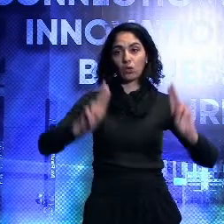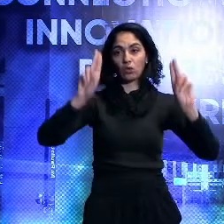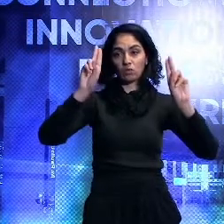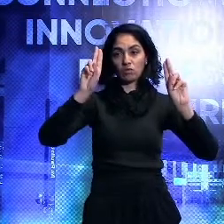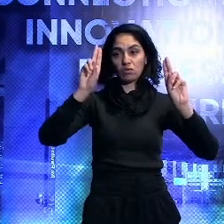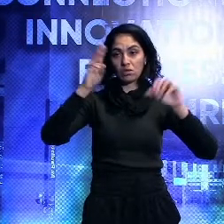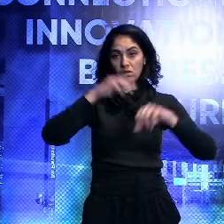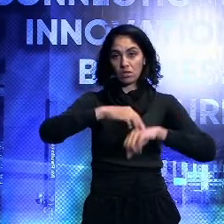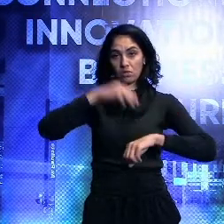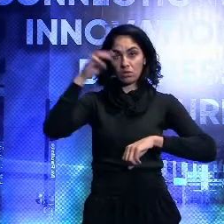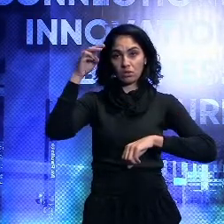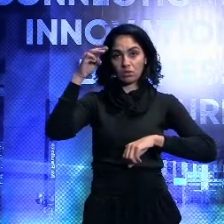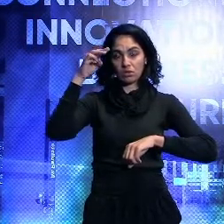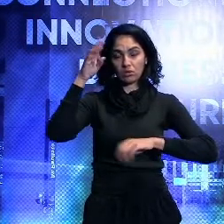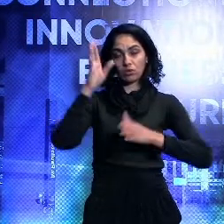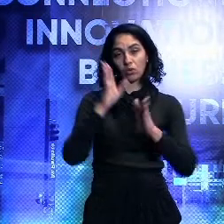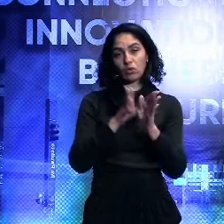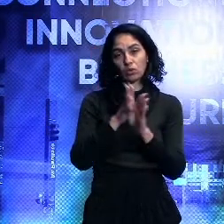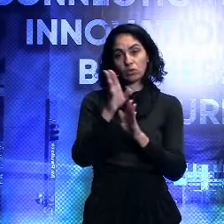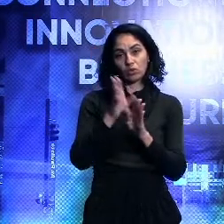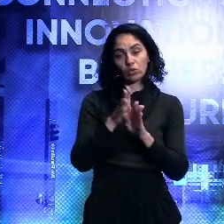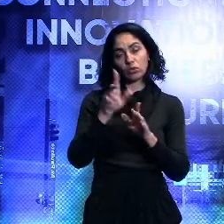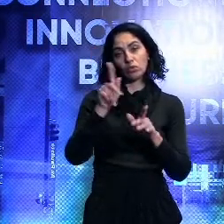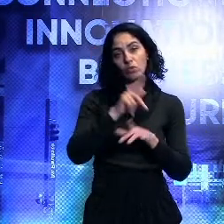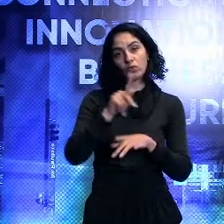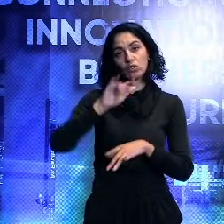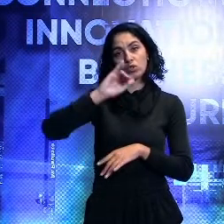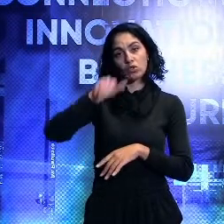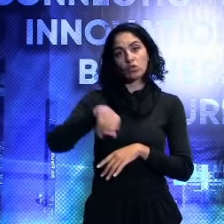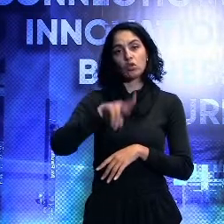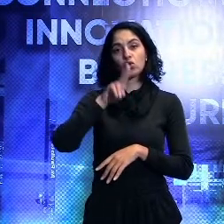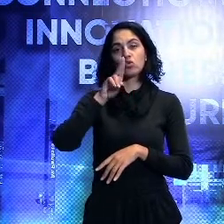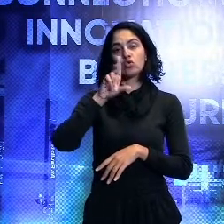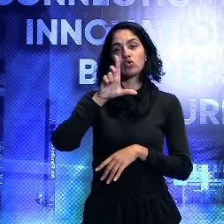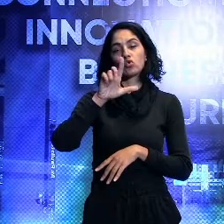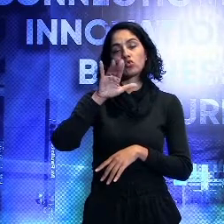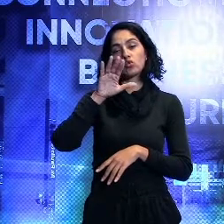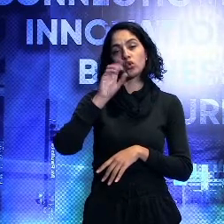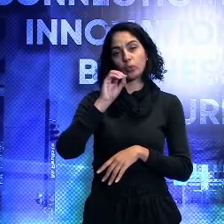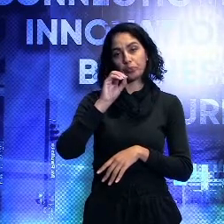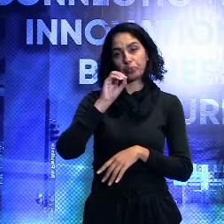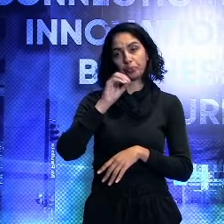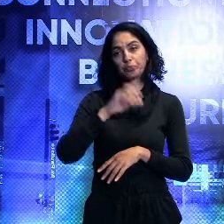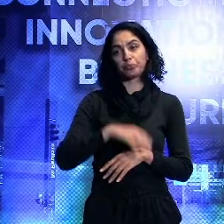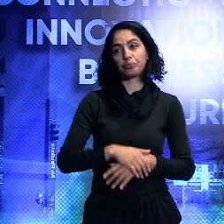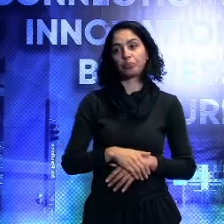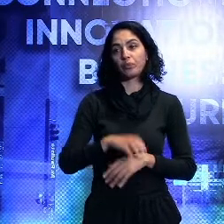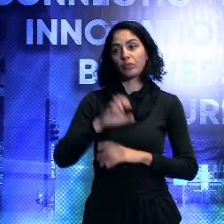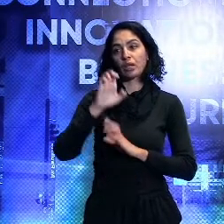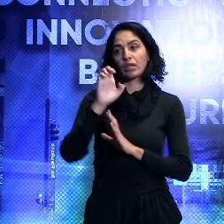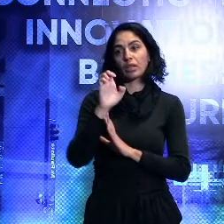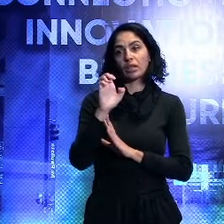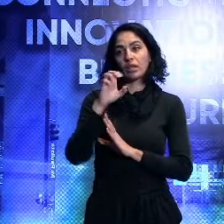Orientando do professor Júlio Teixeira e pesquisador no LEMilab, Inovação Digital e Gestão Visual. Mas também,